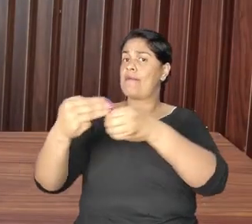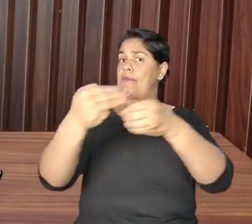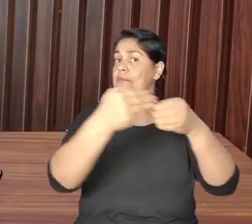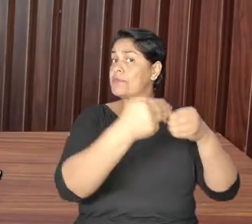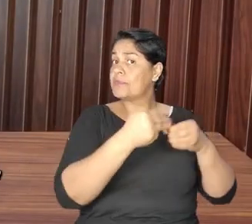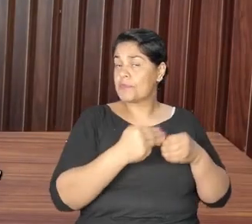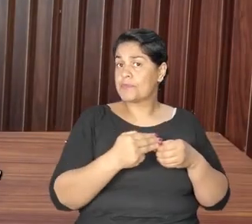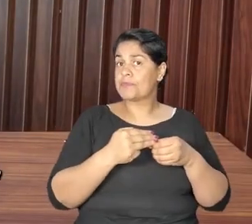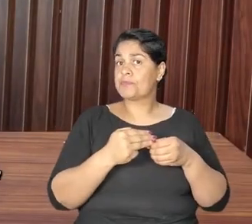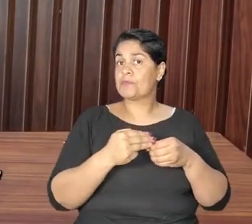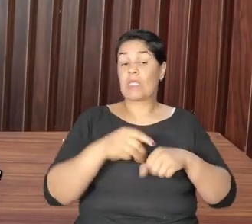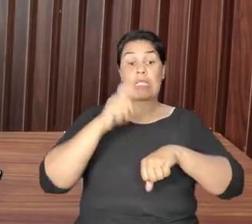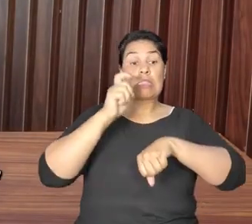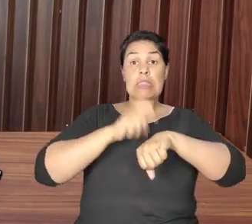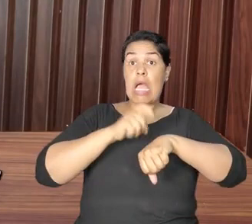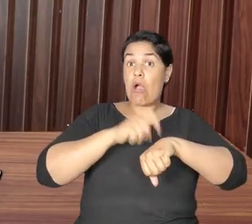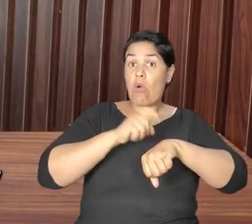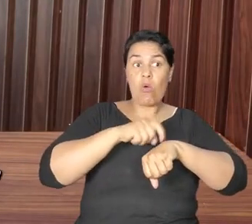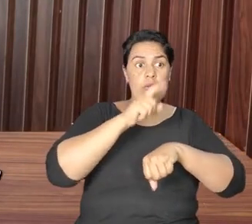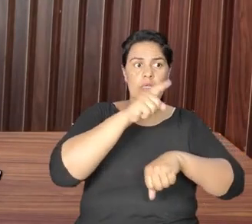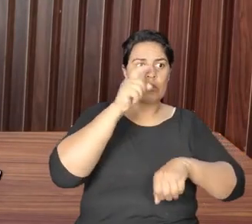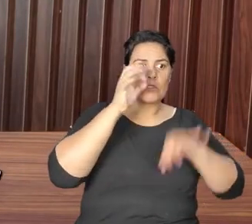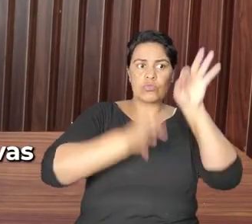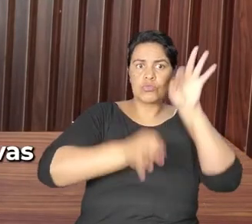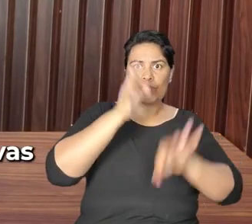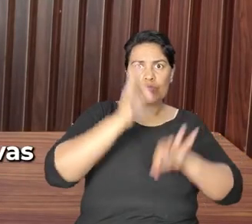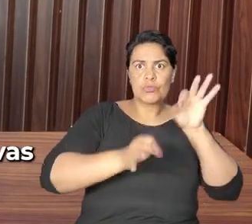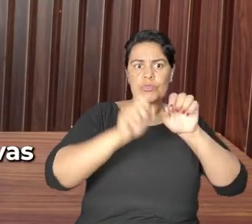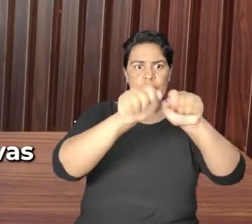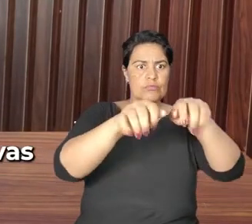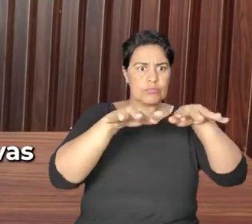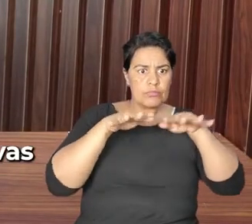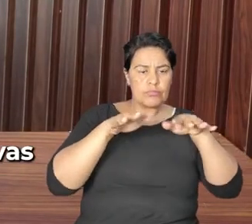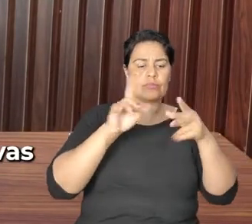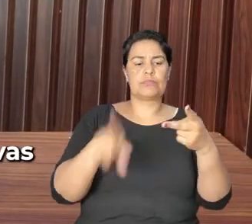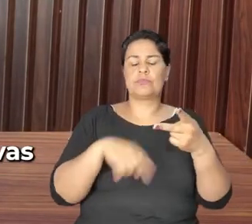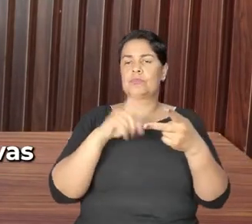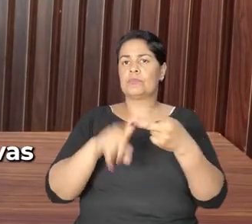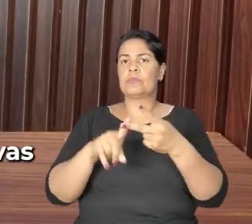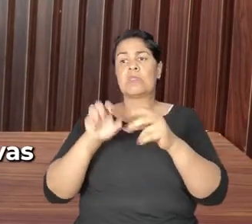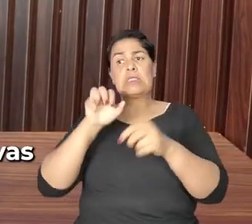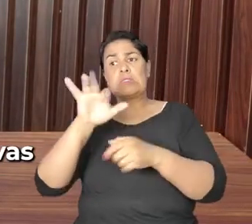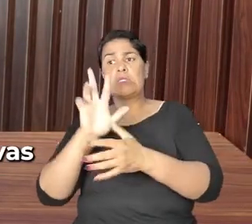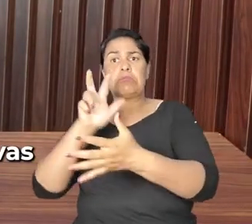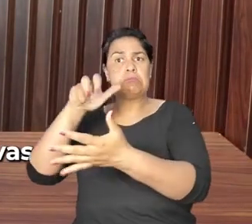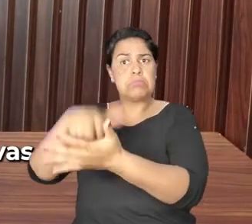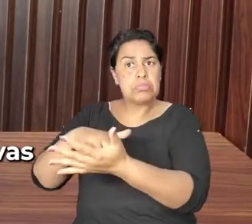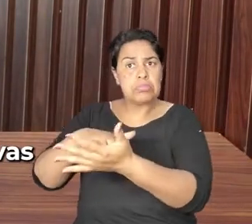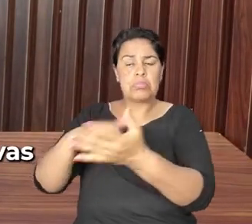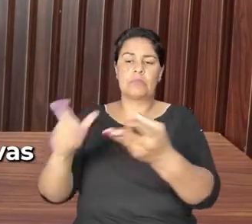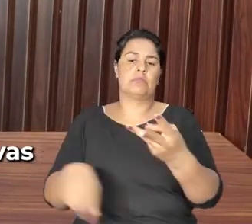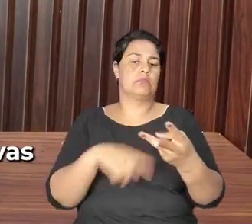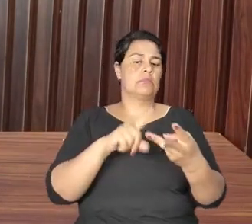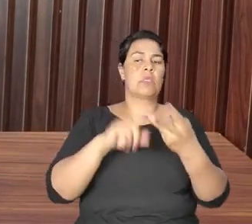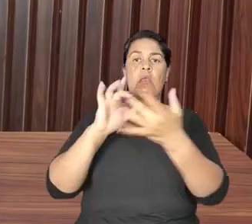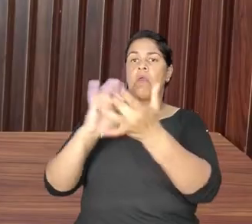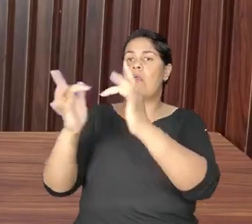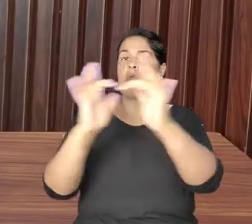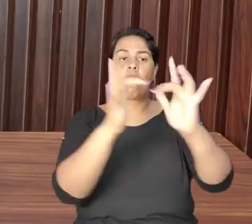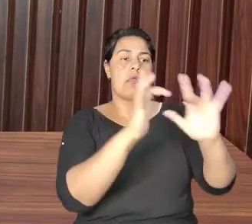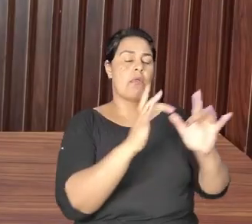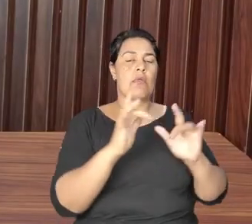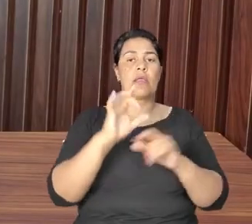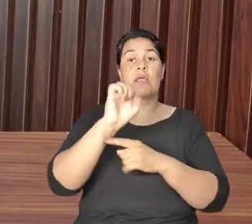municípios, adotadas durante o processo judicial, na execução das medidas socioeducativas em meio aberto e meio fechado,